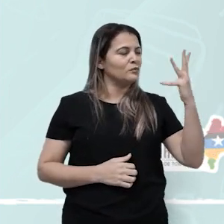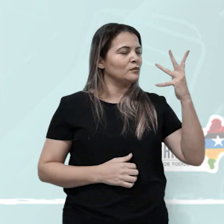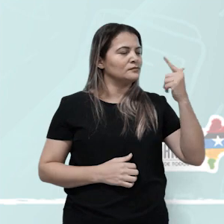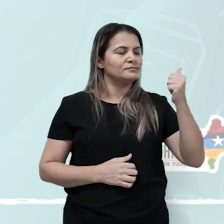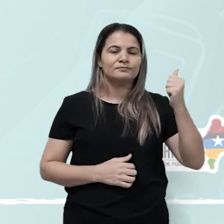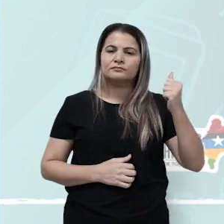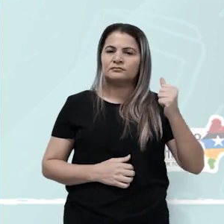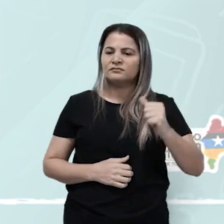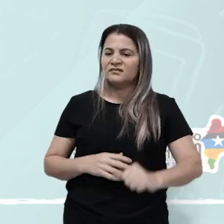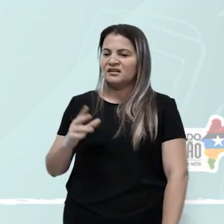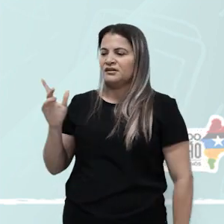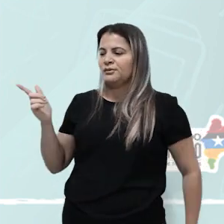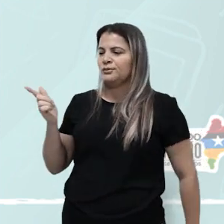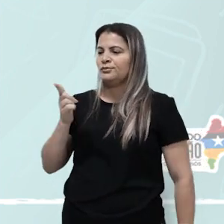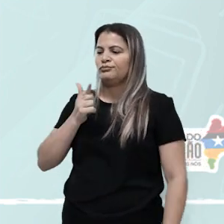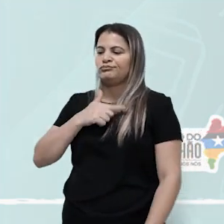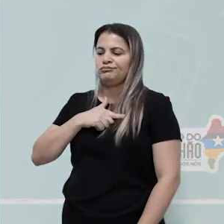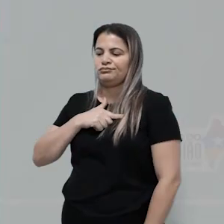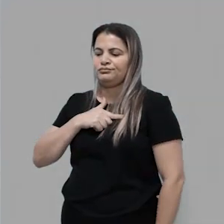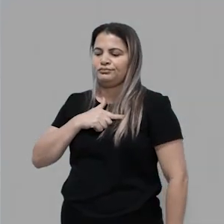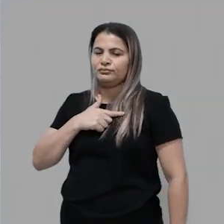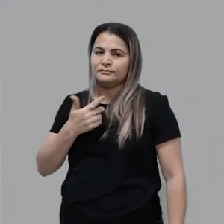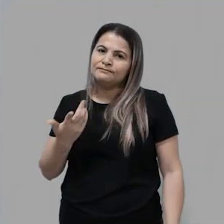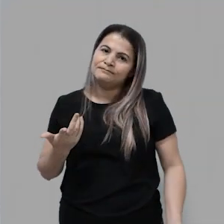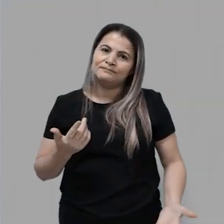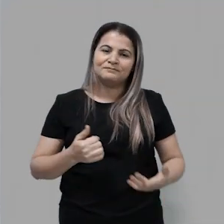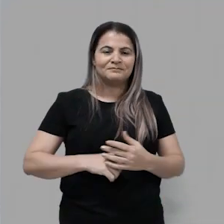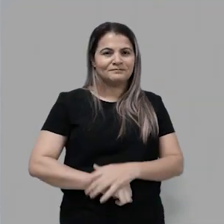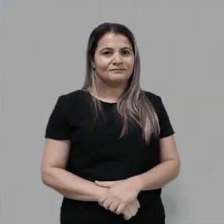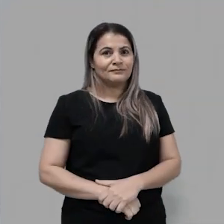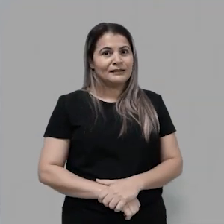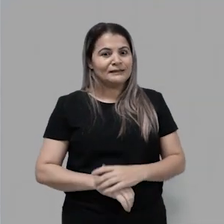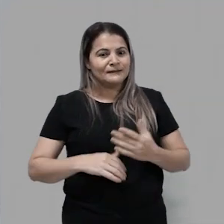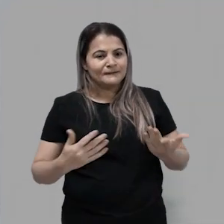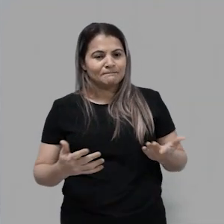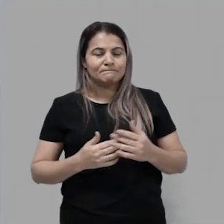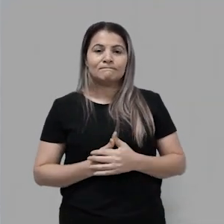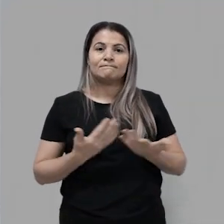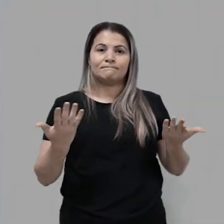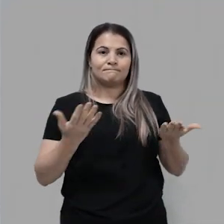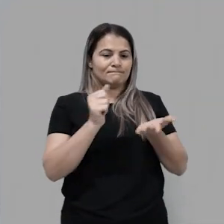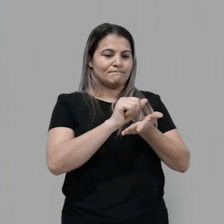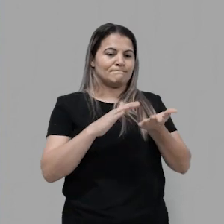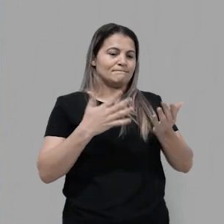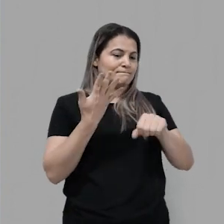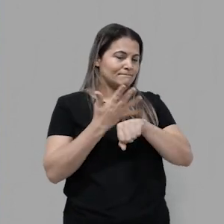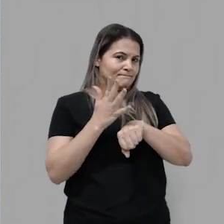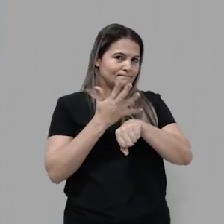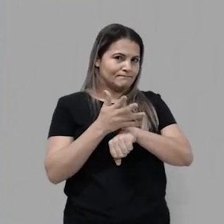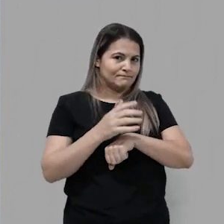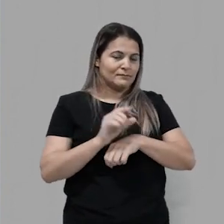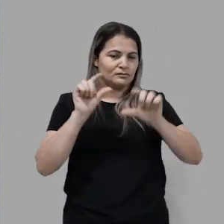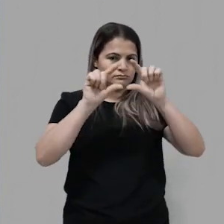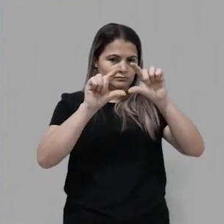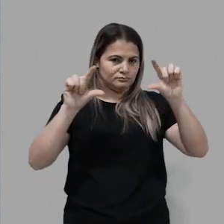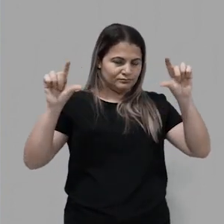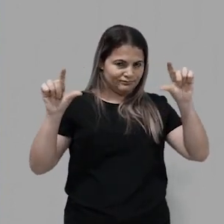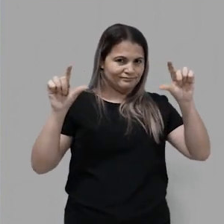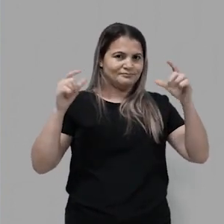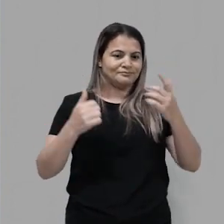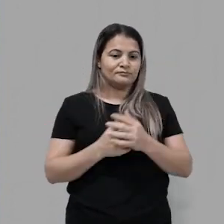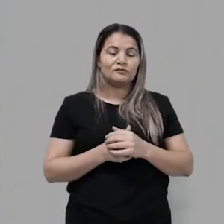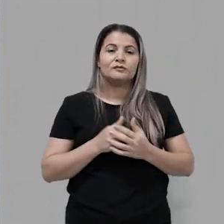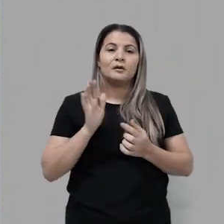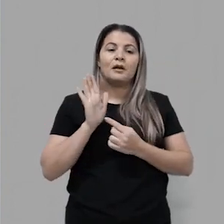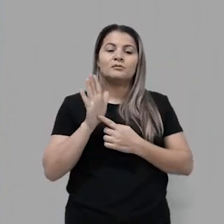bonito. Ugly, feio, ok? Pessoal, o nosso exercício tem uma tirinha para vocês e aí